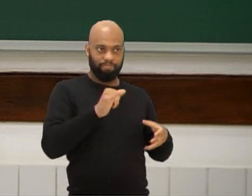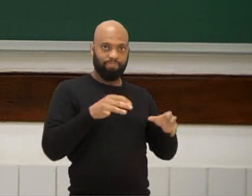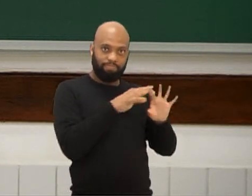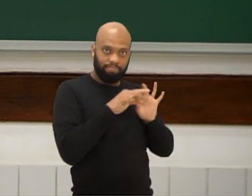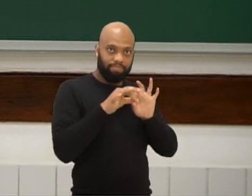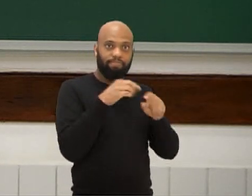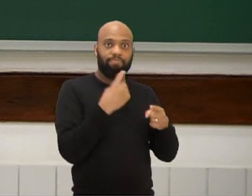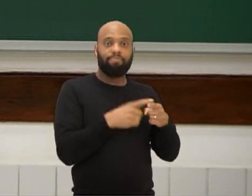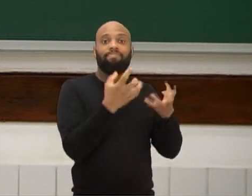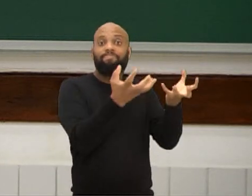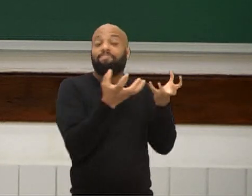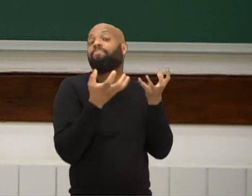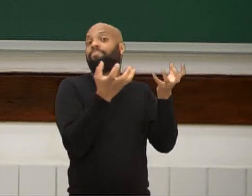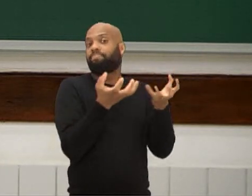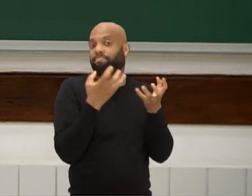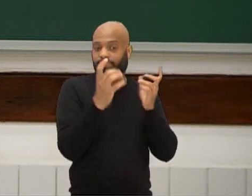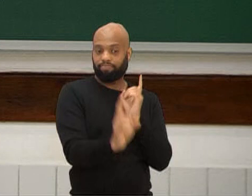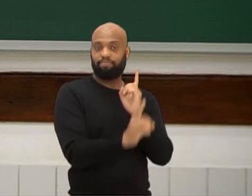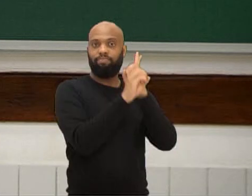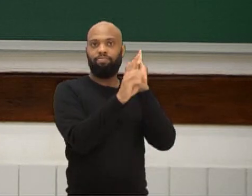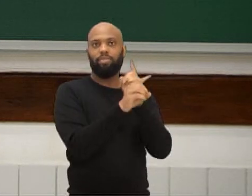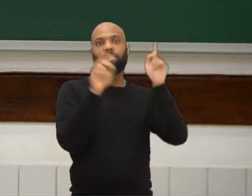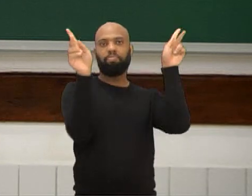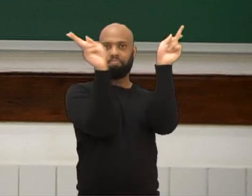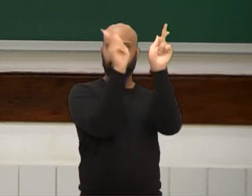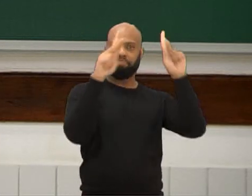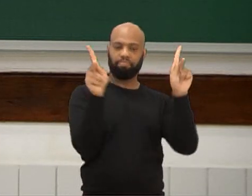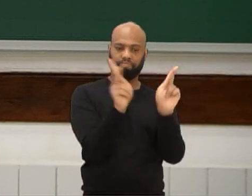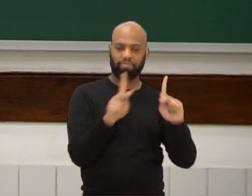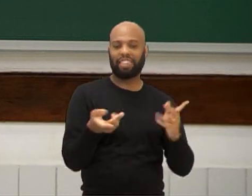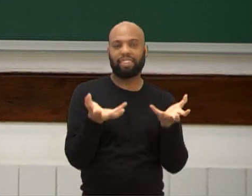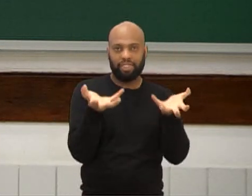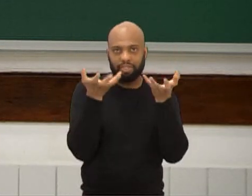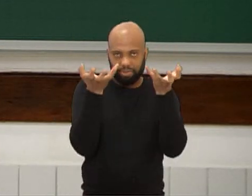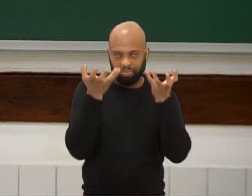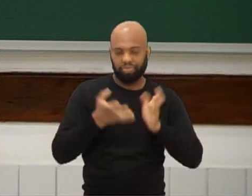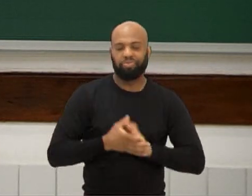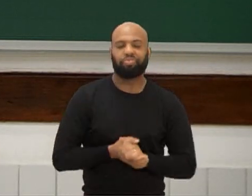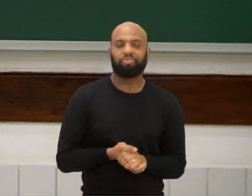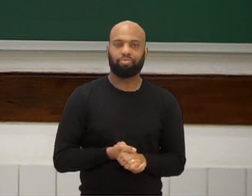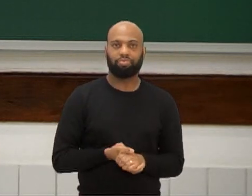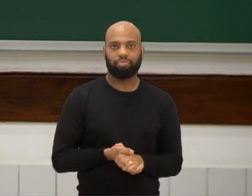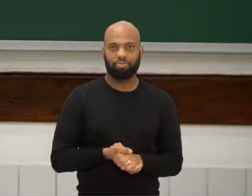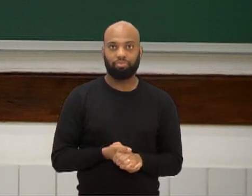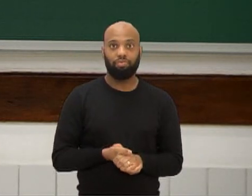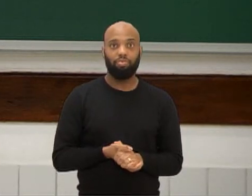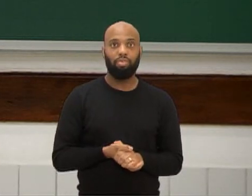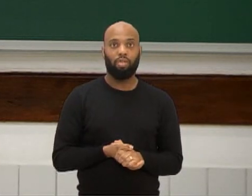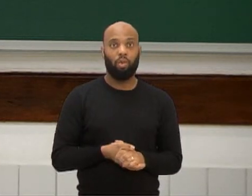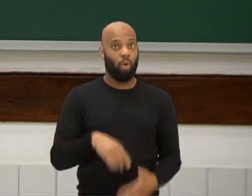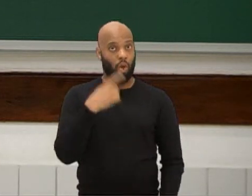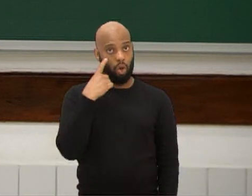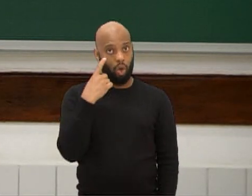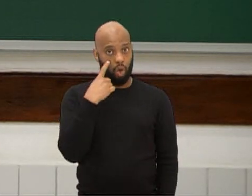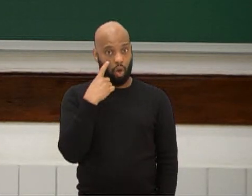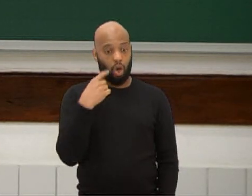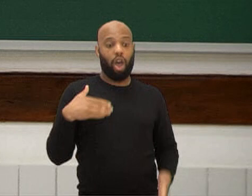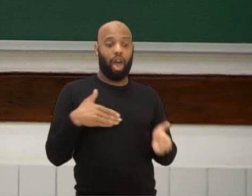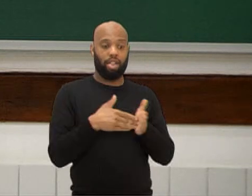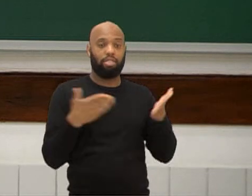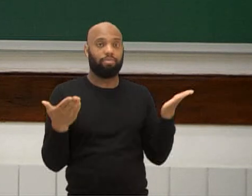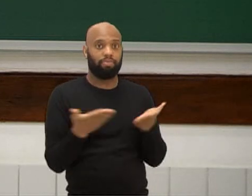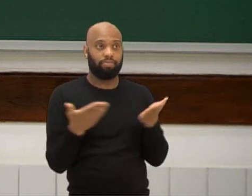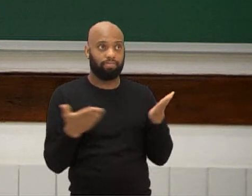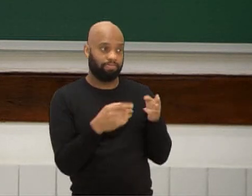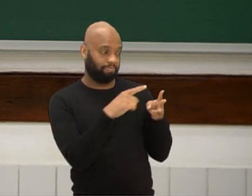pela pretensão de programar e de organizar a paz mundial. Veja só, até o momento